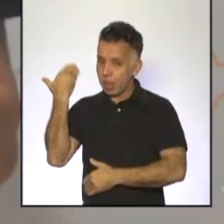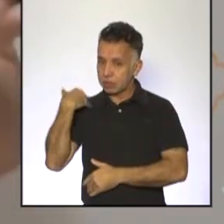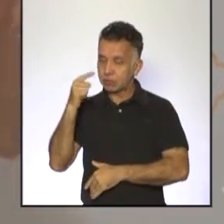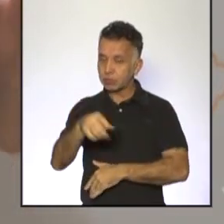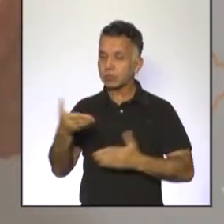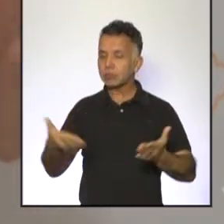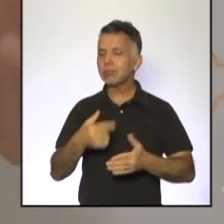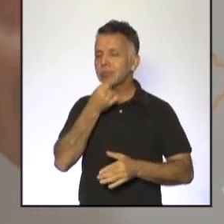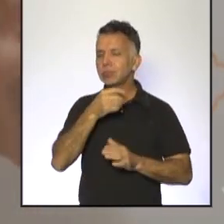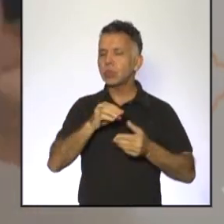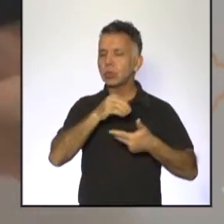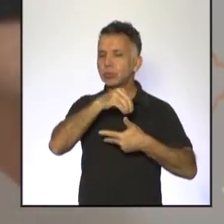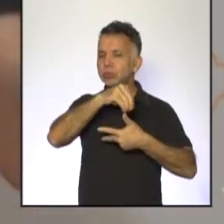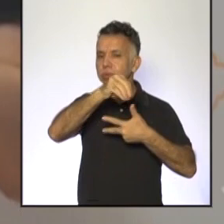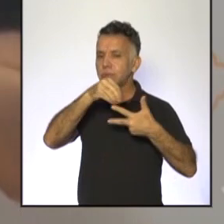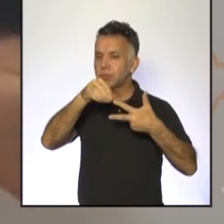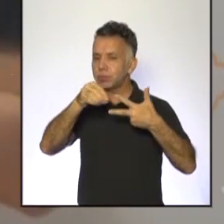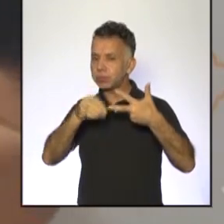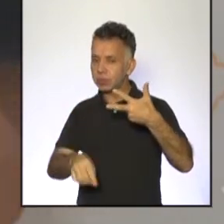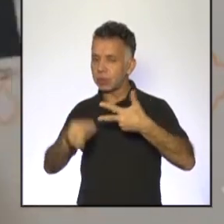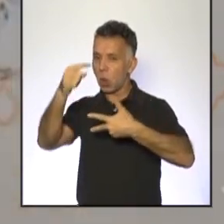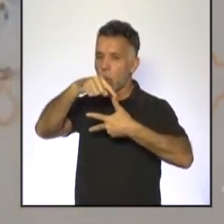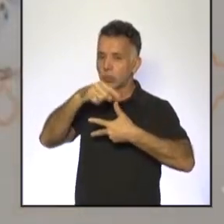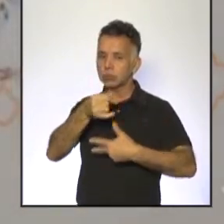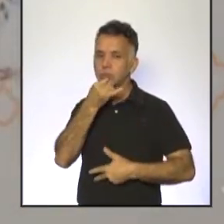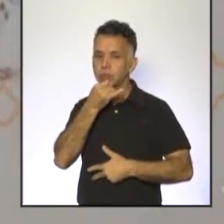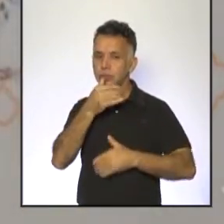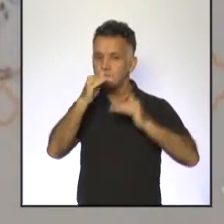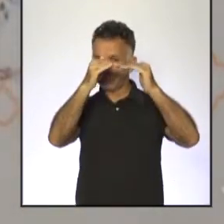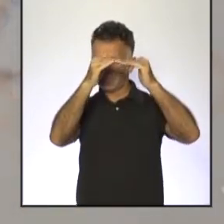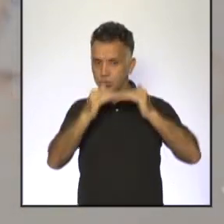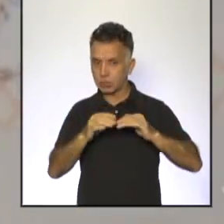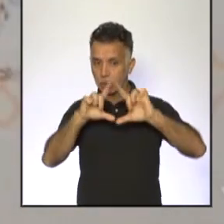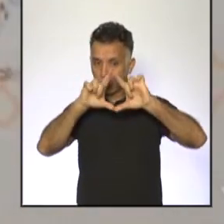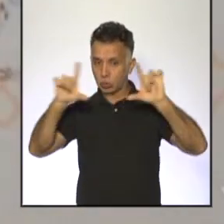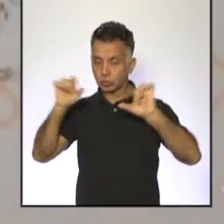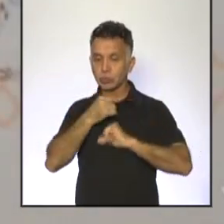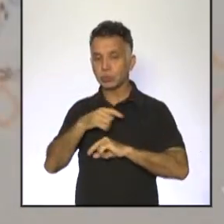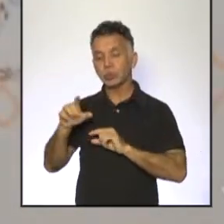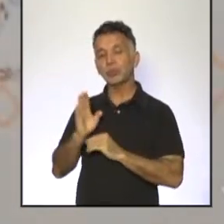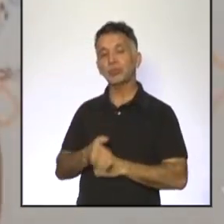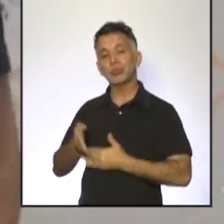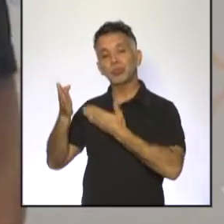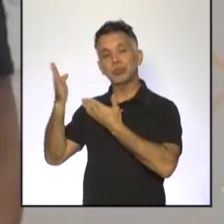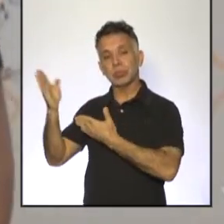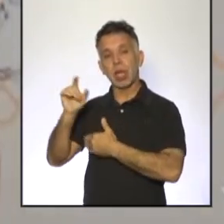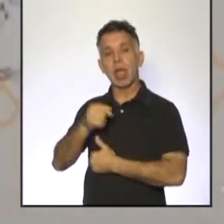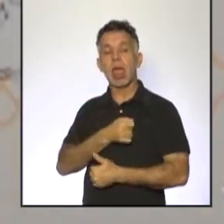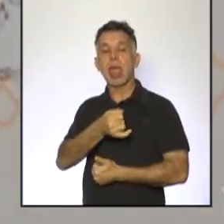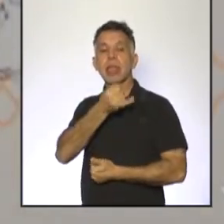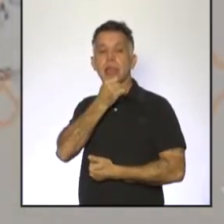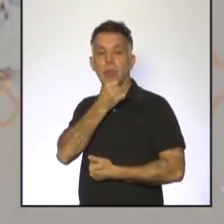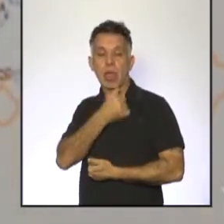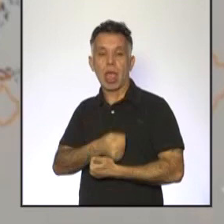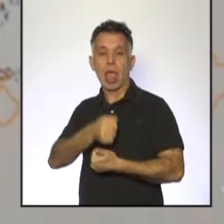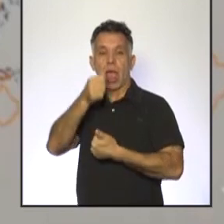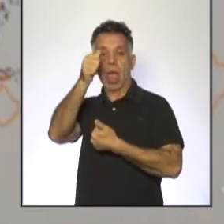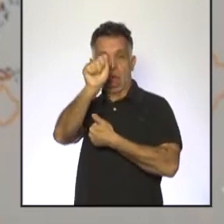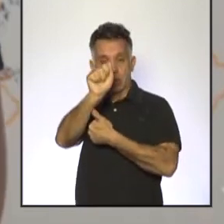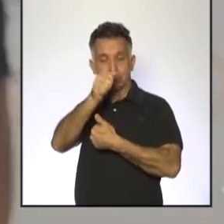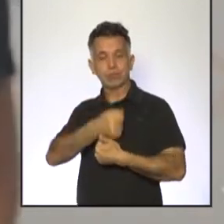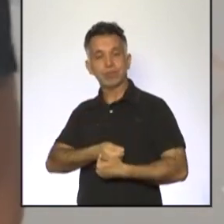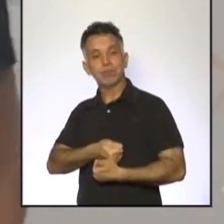começar a deslocá-las. O primeiro exemplo que está aqui no quadro é o seguinte: uma placa hipotética A, placa hipotética